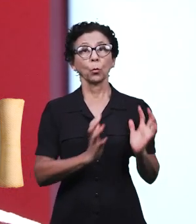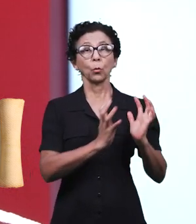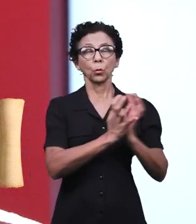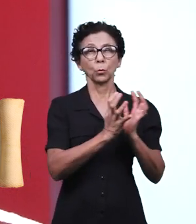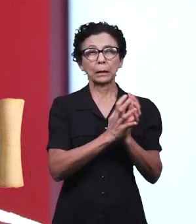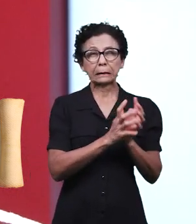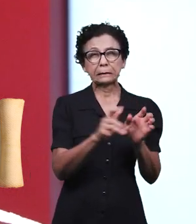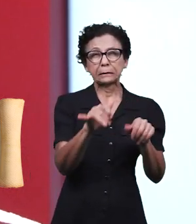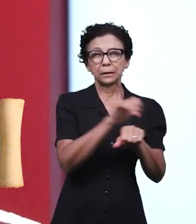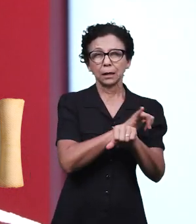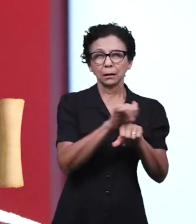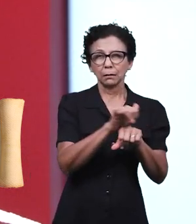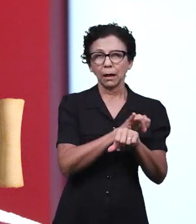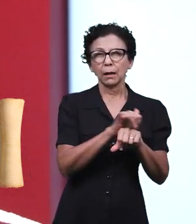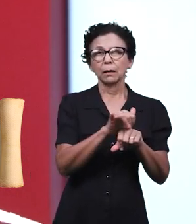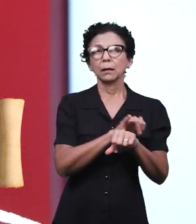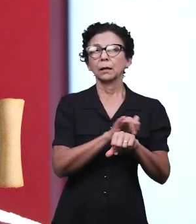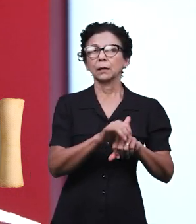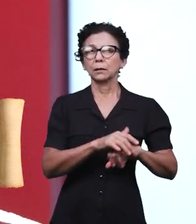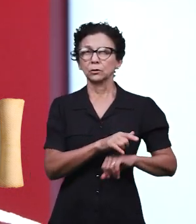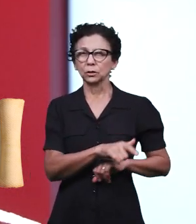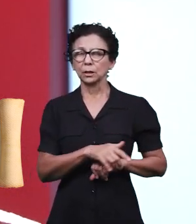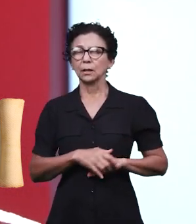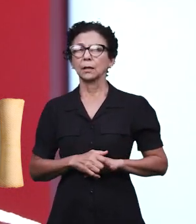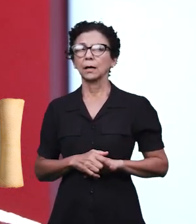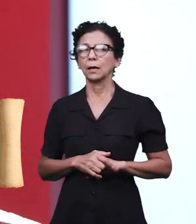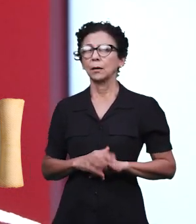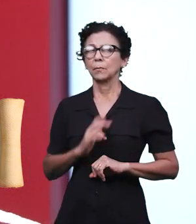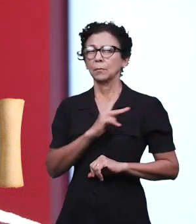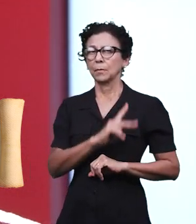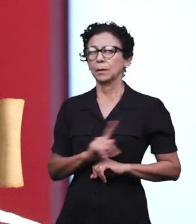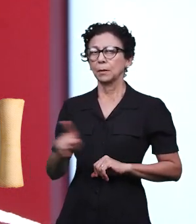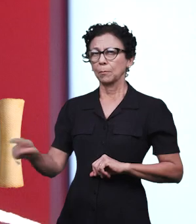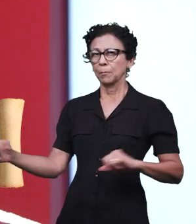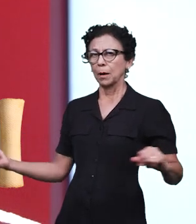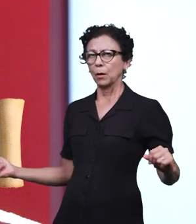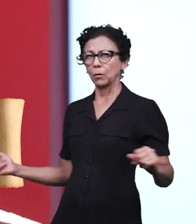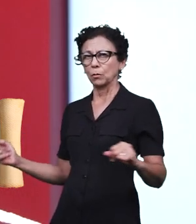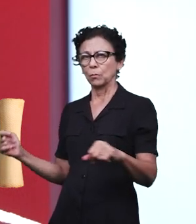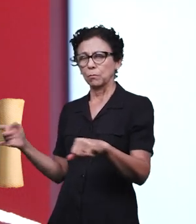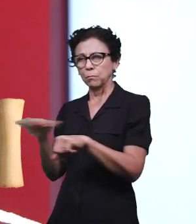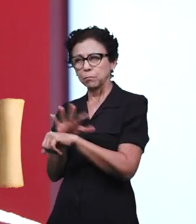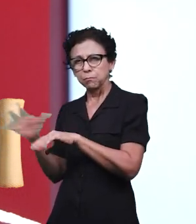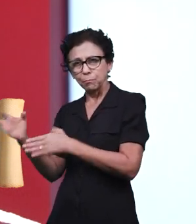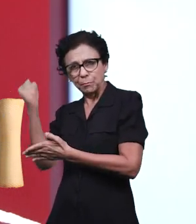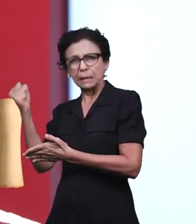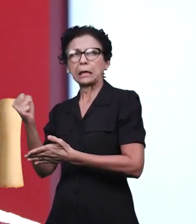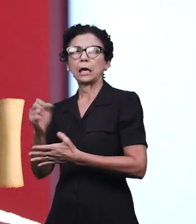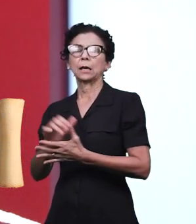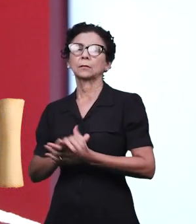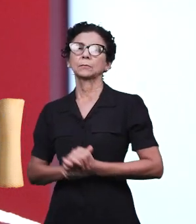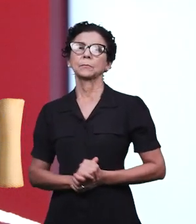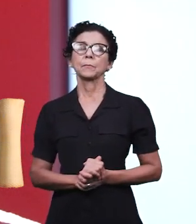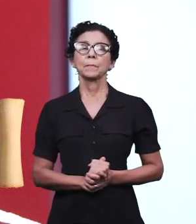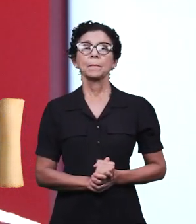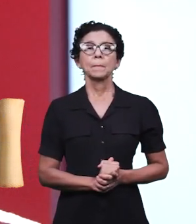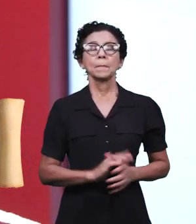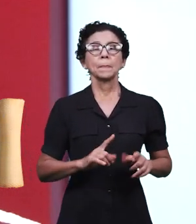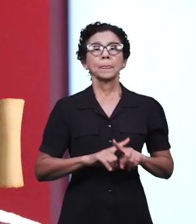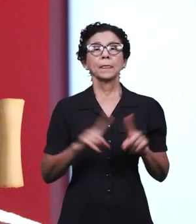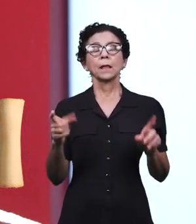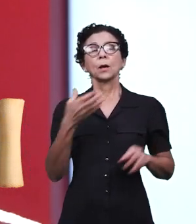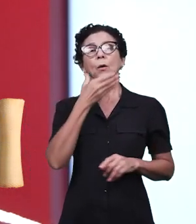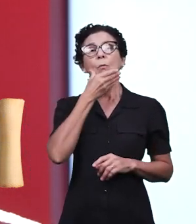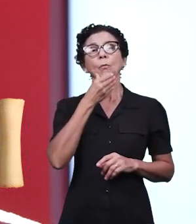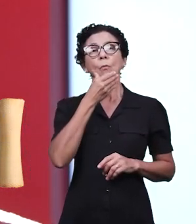Cláudio Lísias envia para o governador ou procurador de